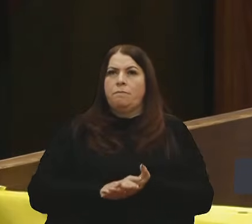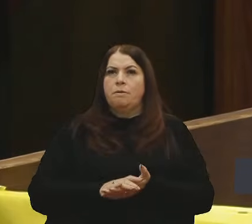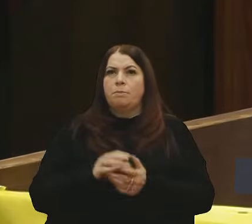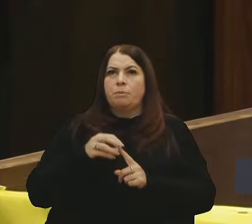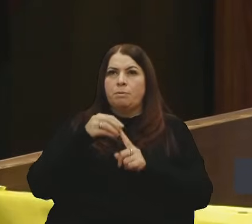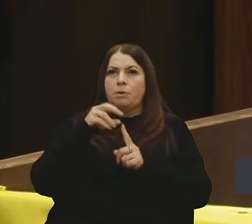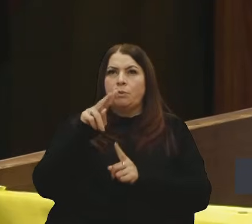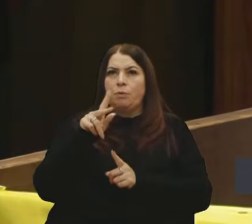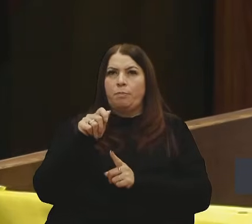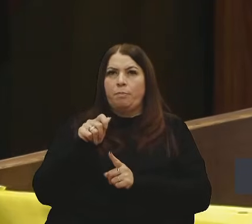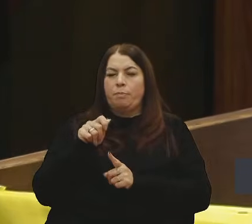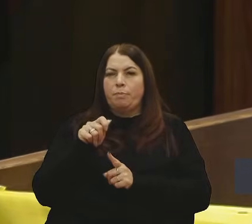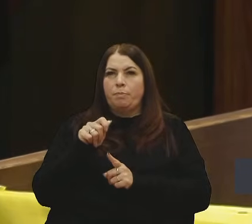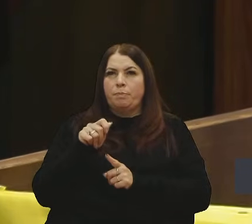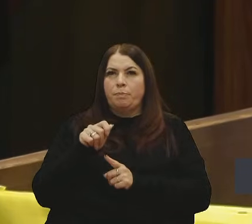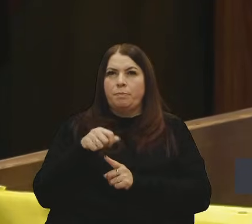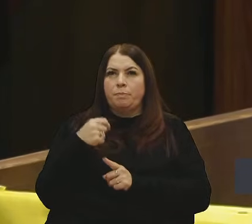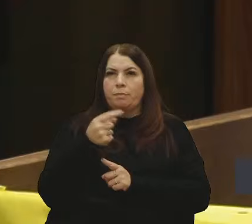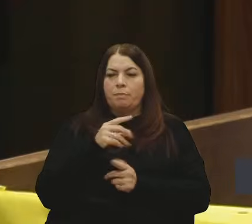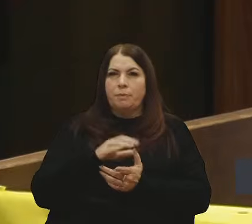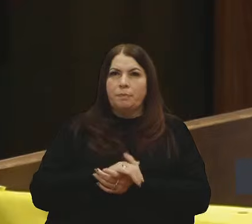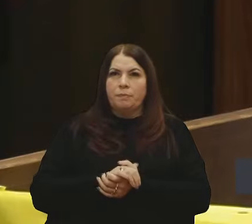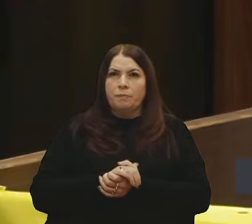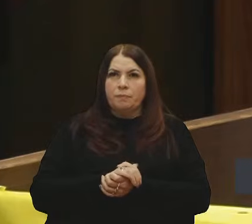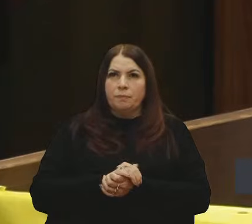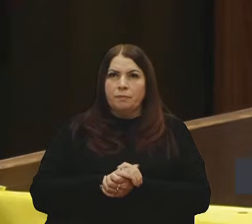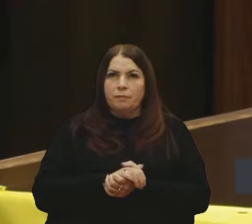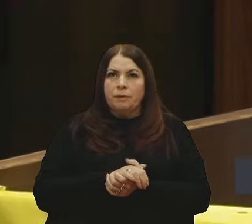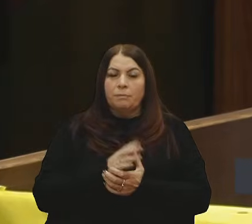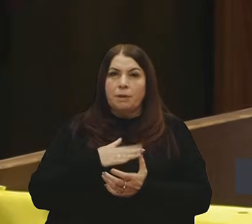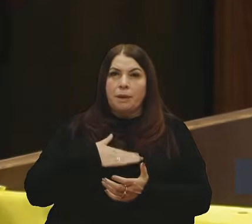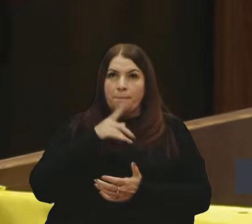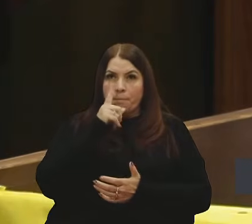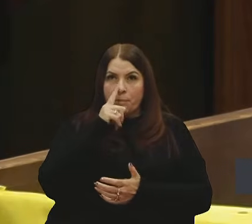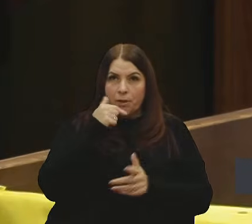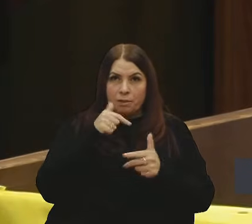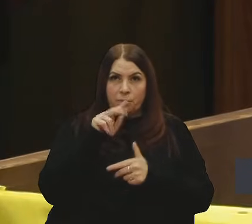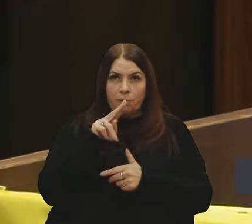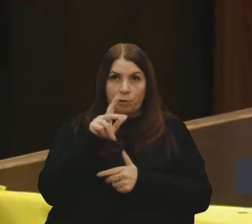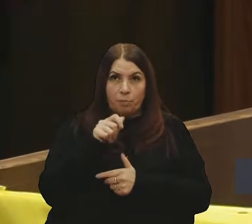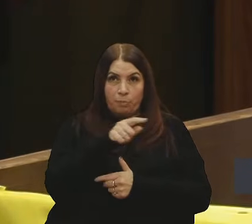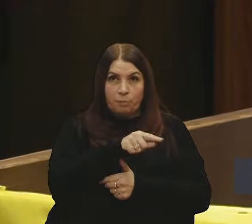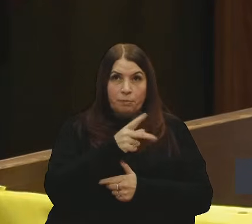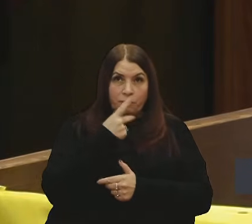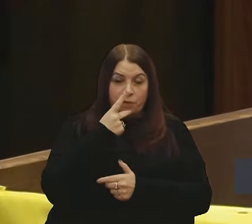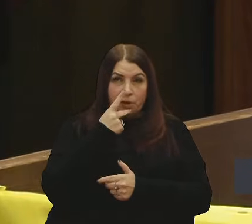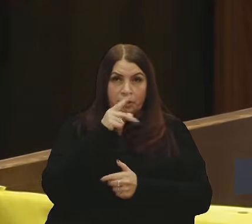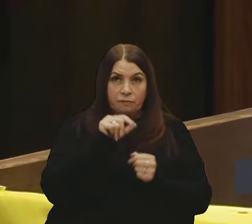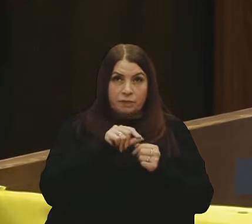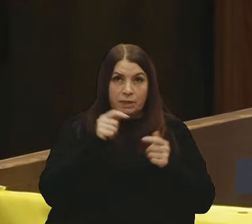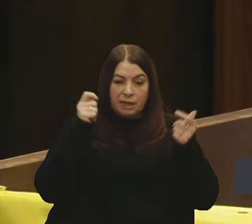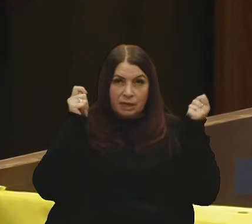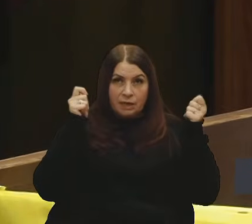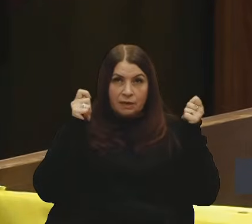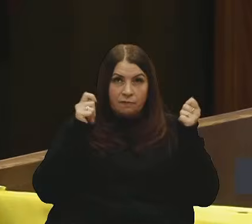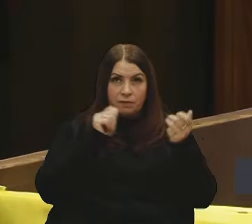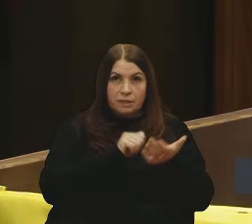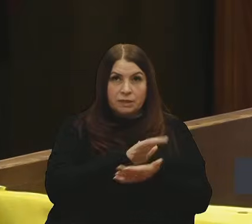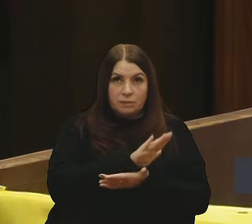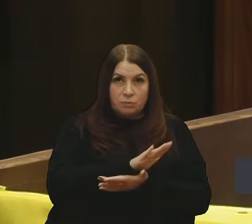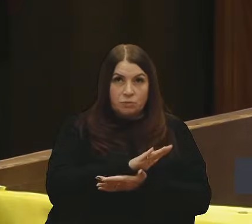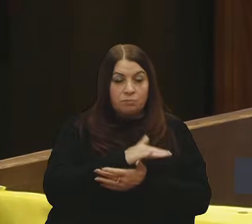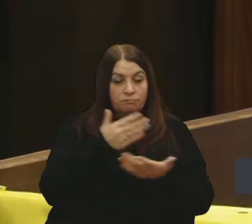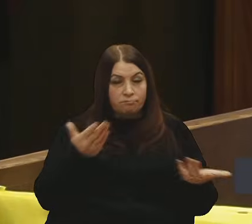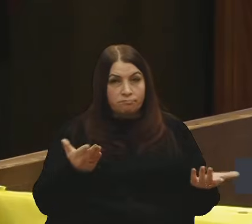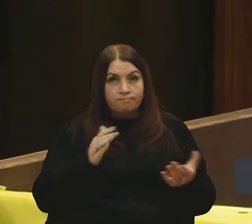UPA, meio que fugindo um pouco do tempo. Minha mãe trabalha na UPA e basicamente falaram que se fizessem greve iam ser demitidos.